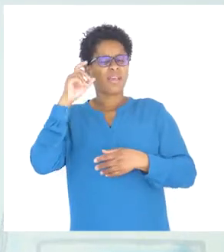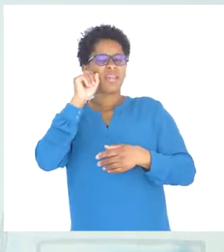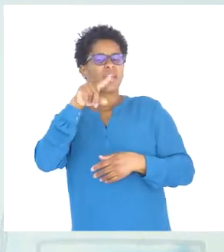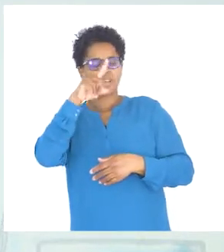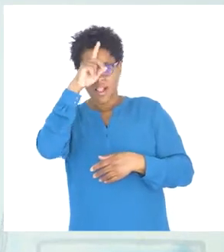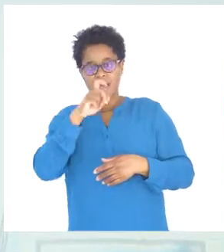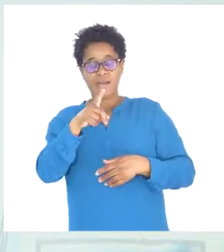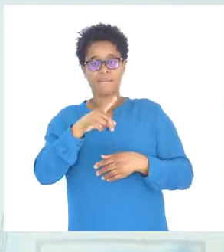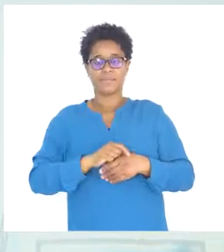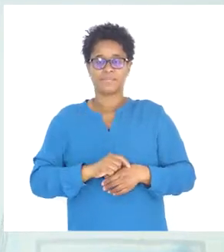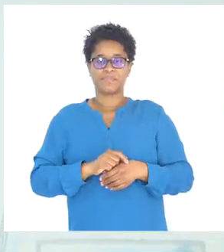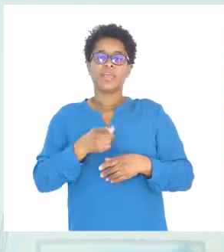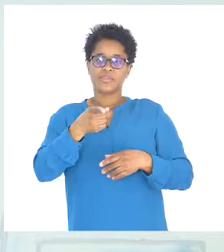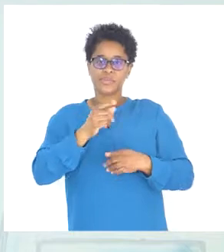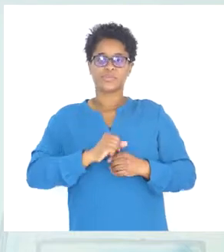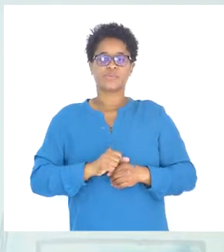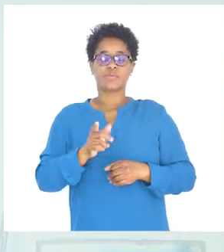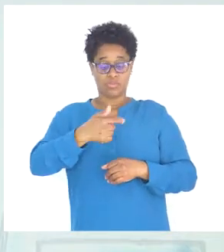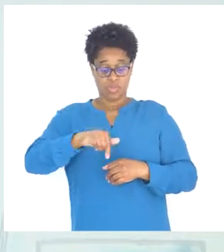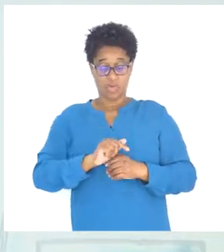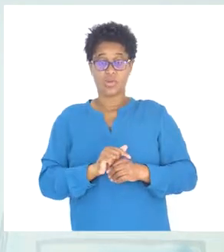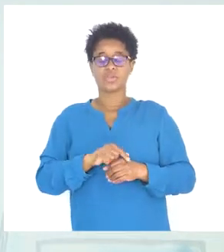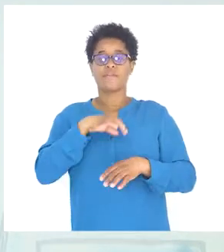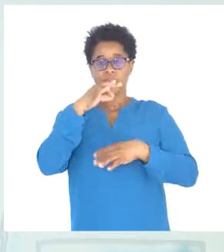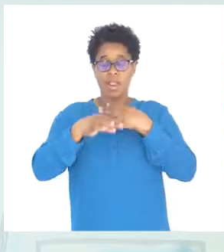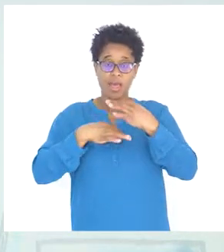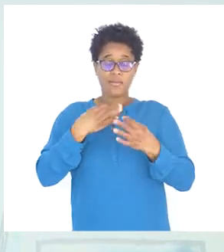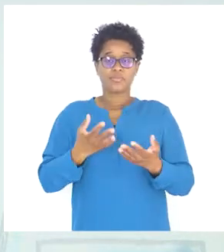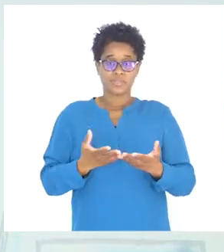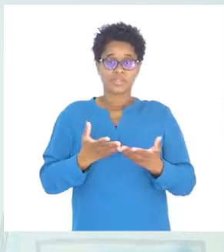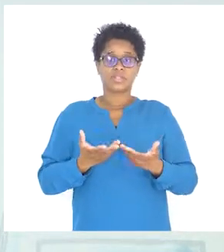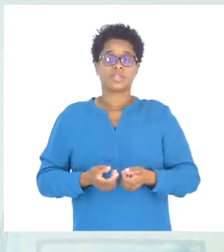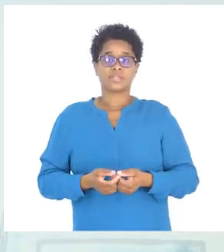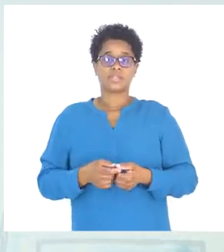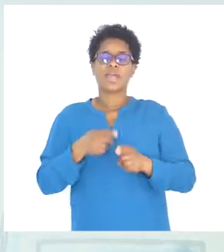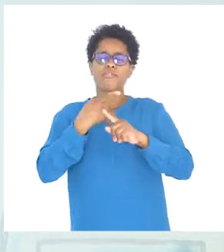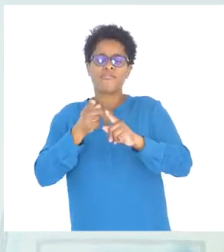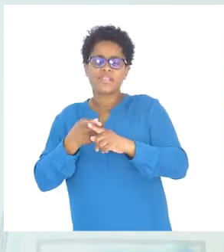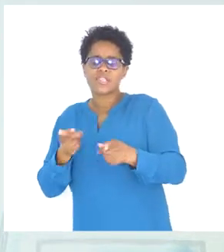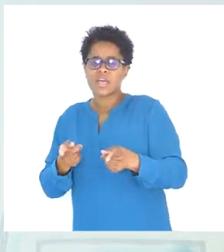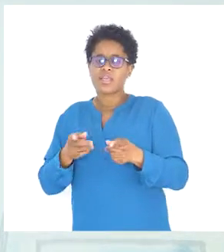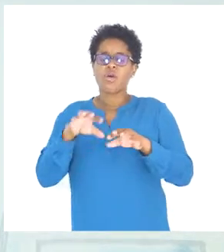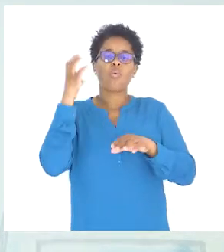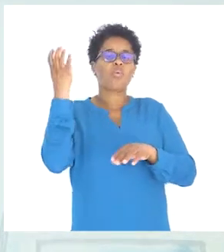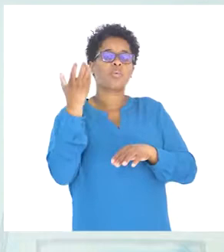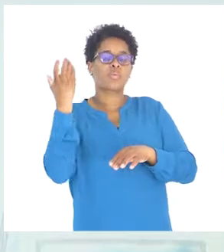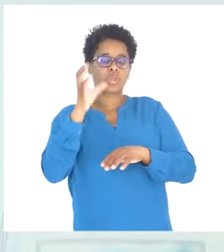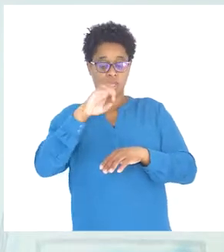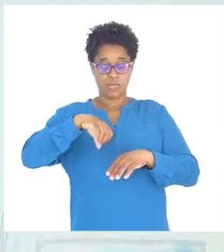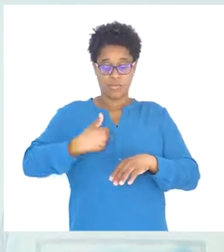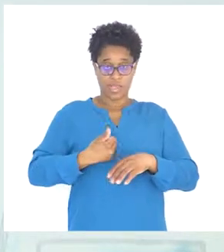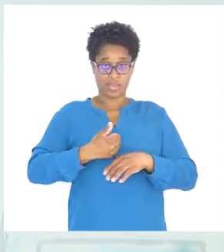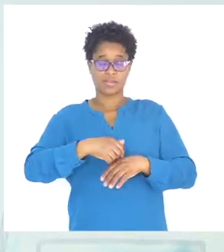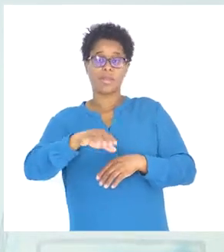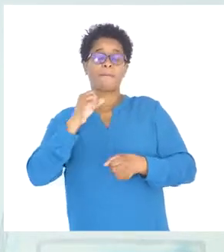lembra? Isso mesmo! Nós falamos de... da diversidade cultural de Cabo